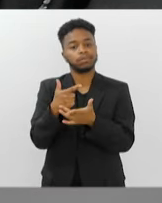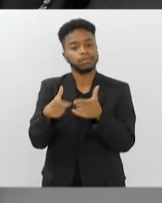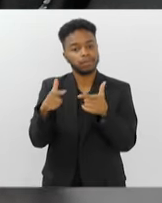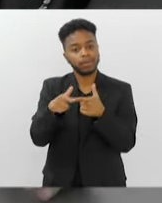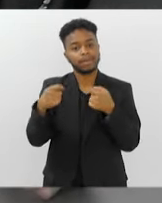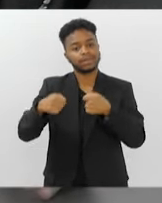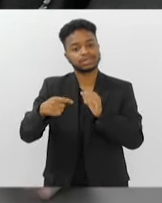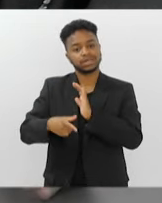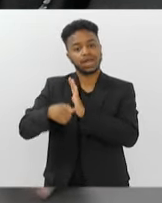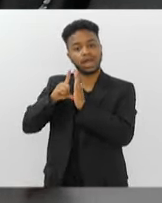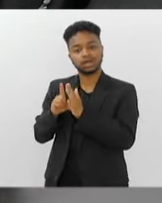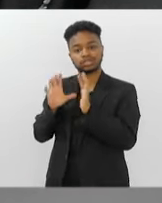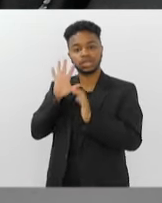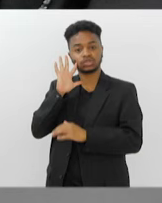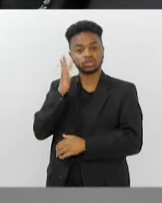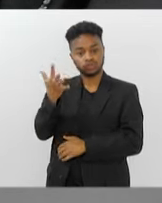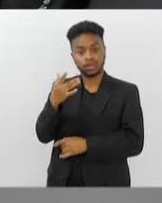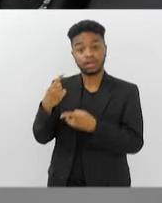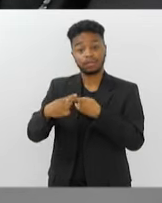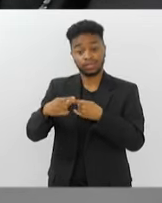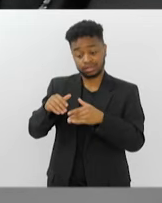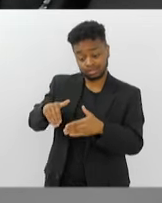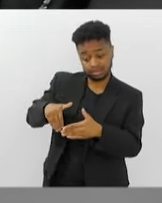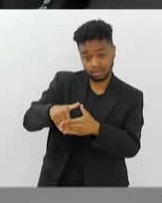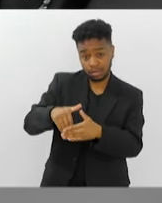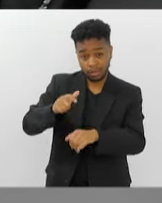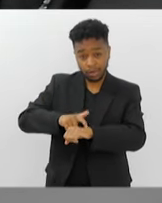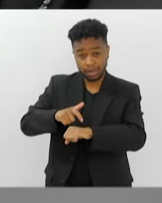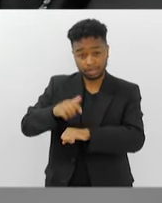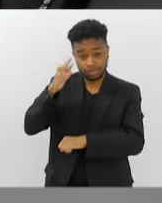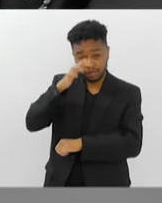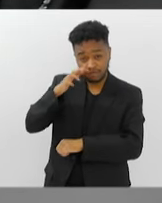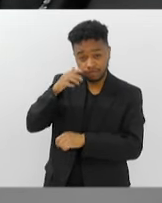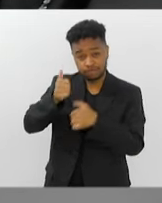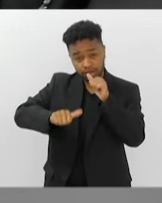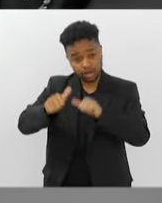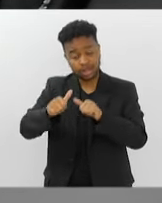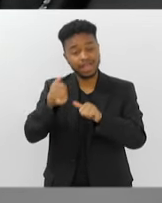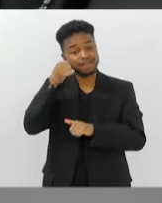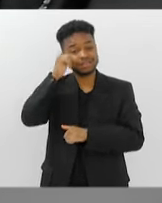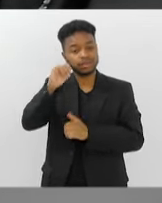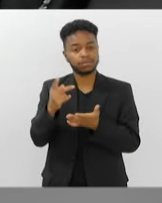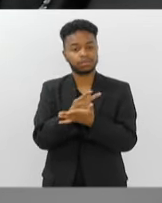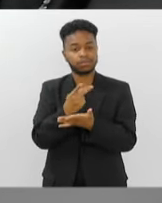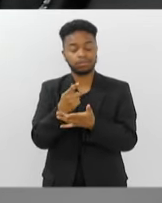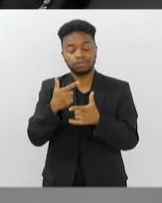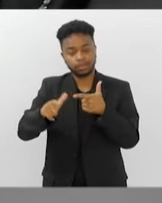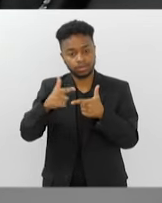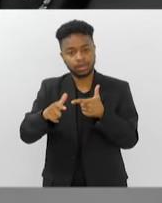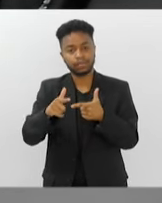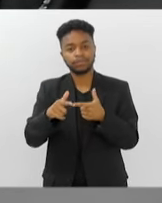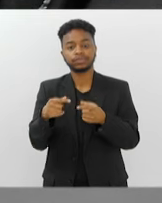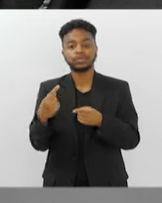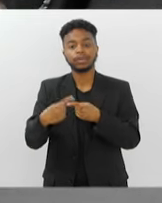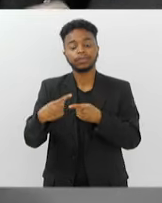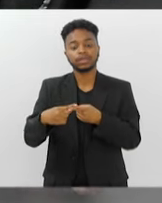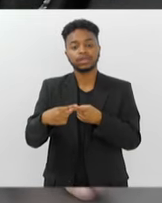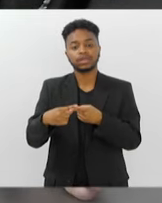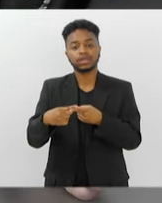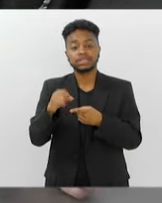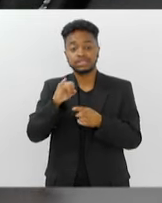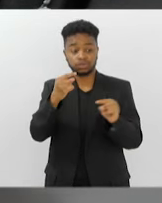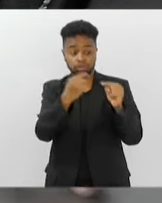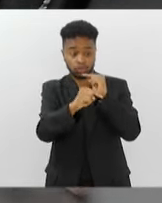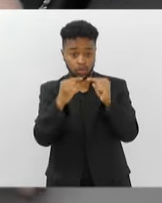ser resolvidos com antecedência pra época da vistoria a gente não ter problema a gente fazer a vistoria uma vistoria tranquila e o que não tiver de acordo com o